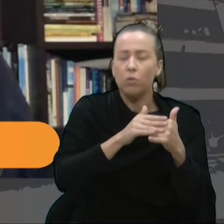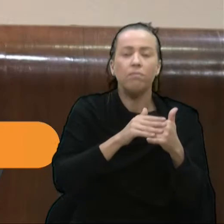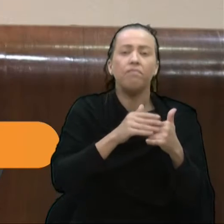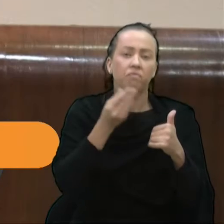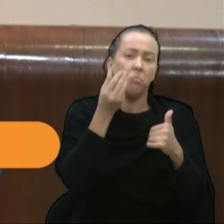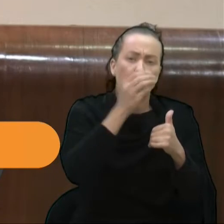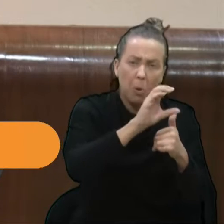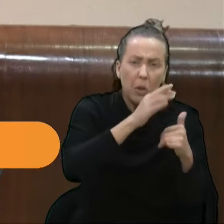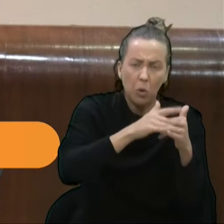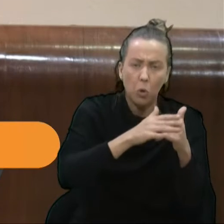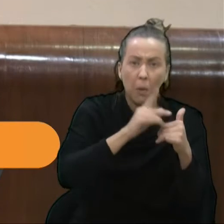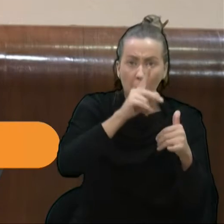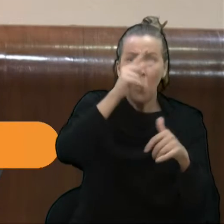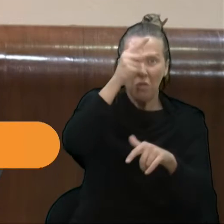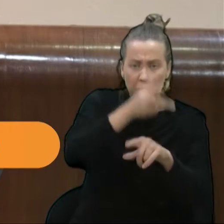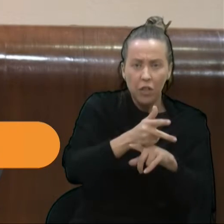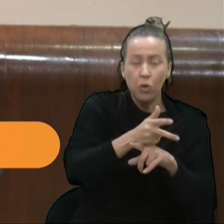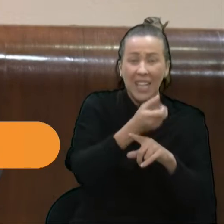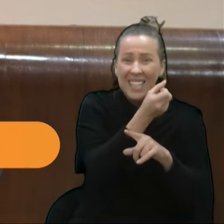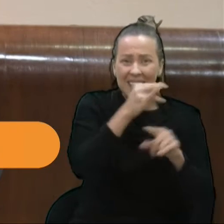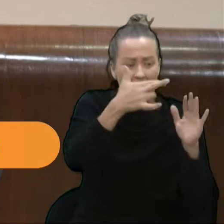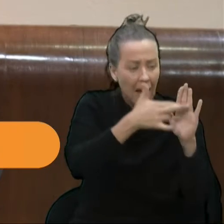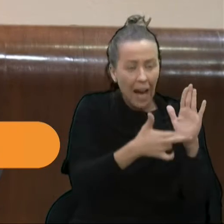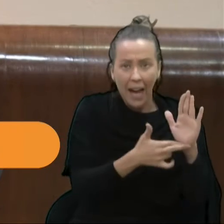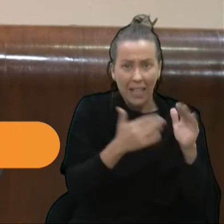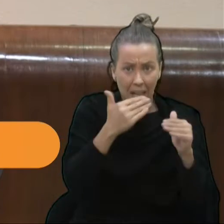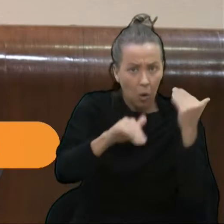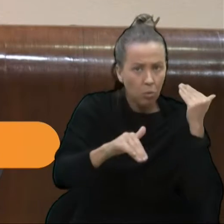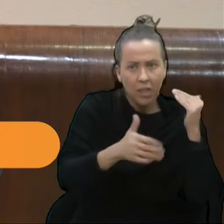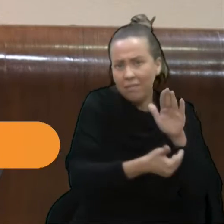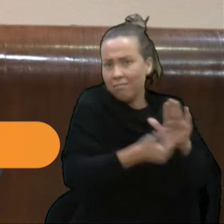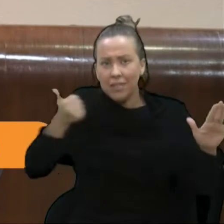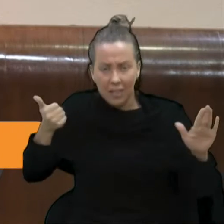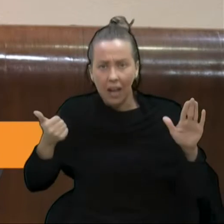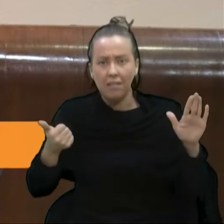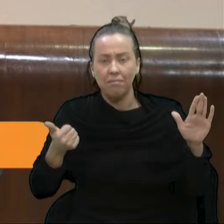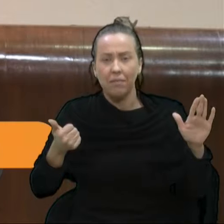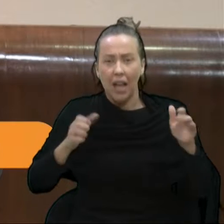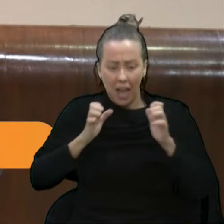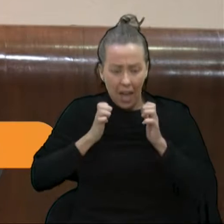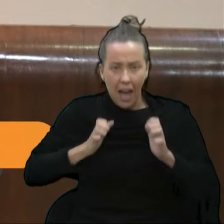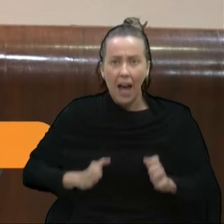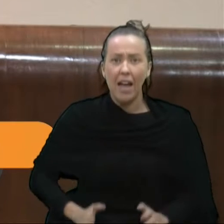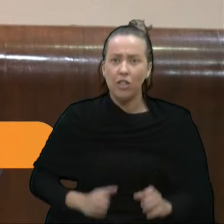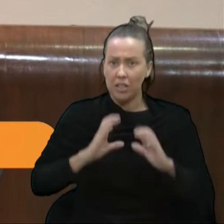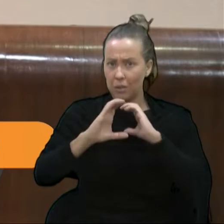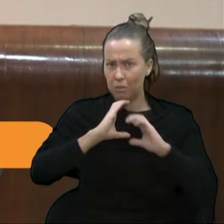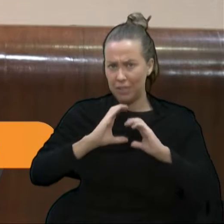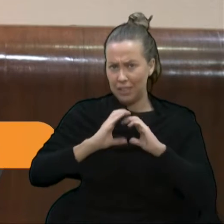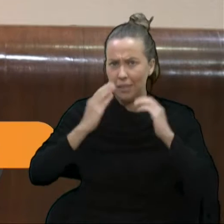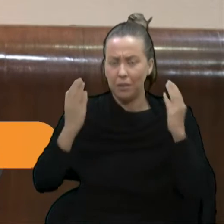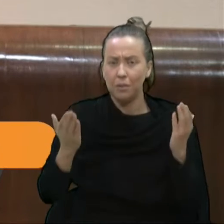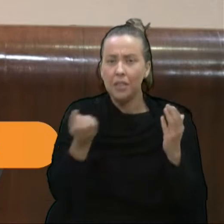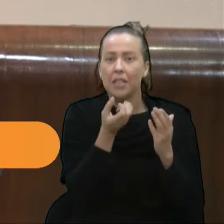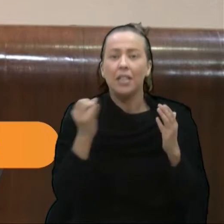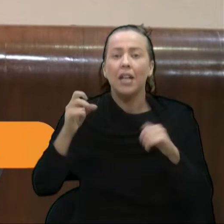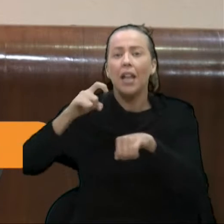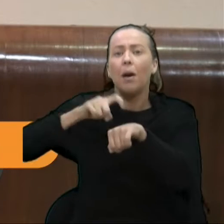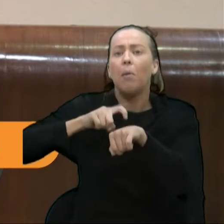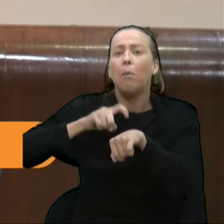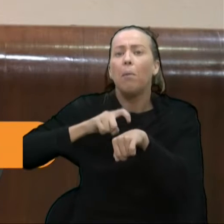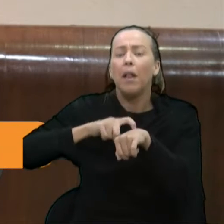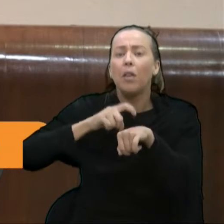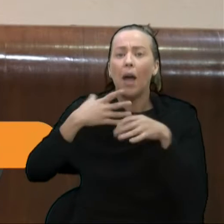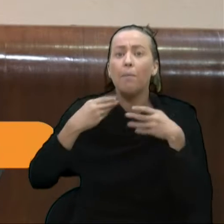Então, diretamente por isso, a própria comunicação, a própria ética da comunicação isso se levanta num momento que